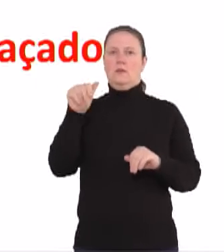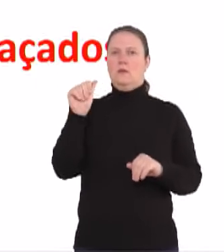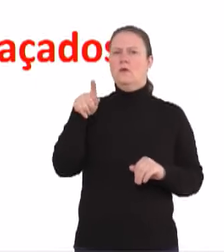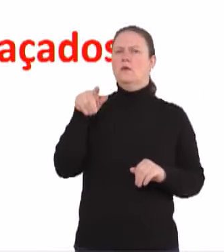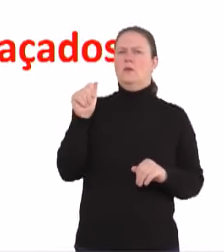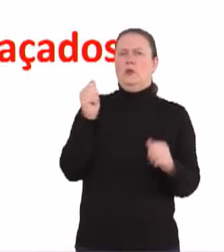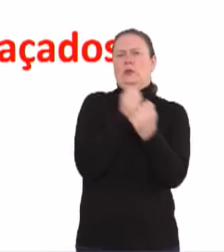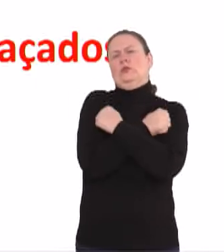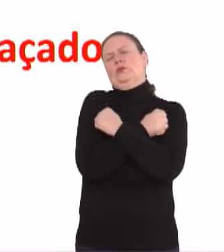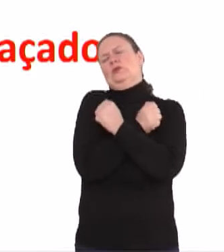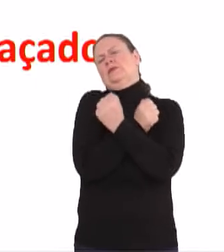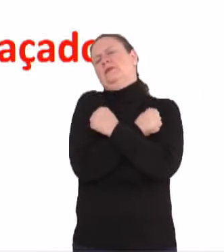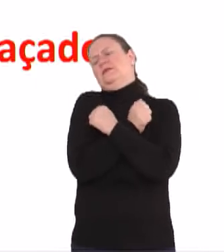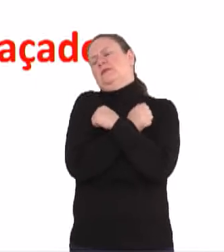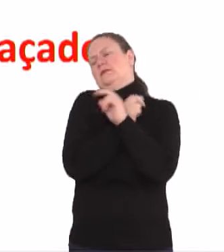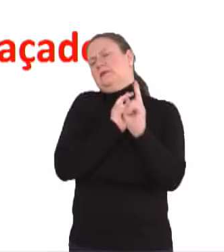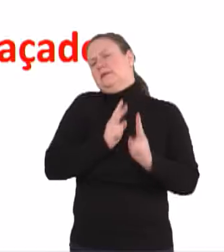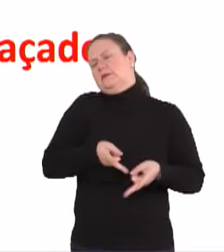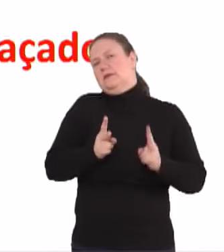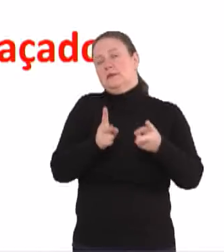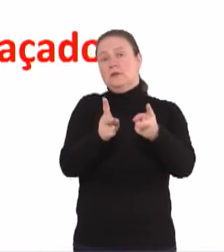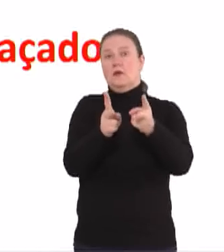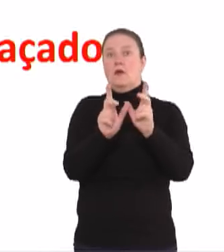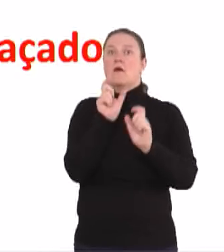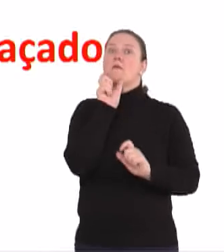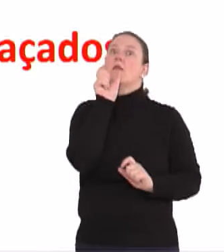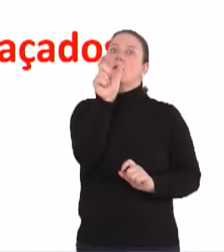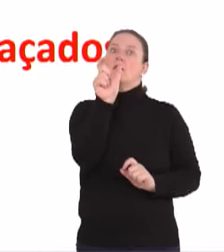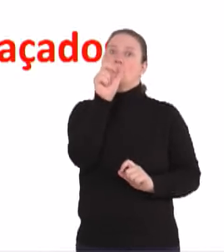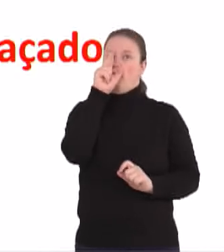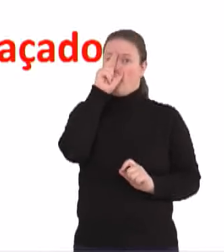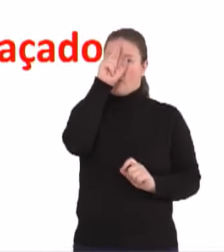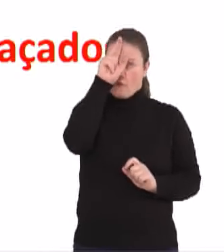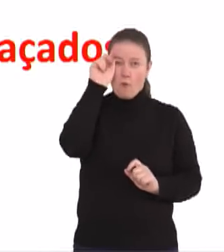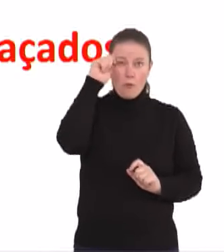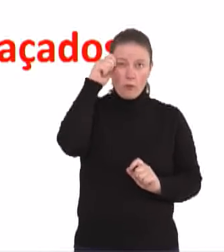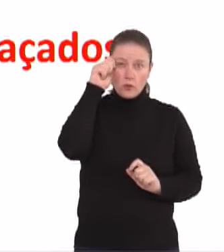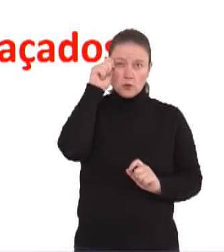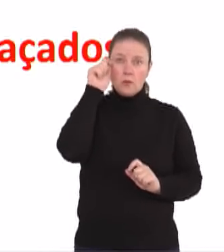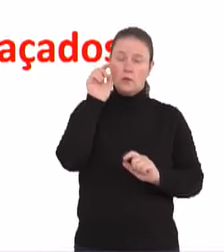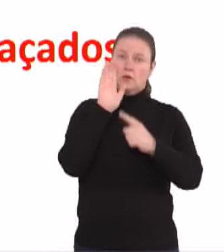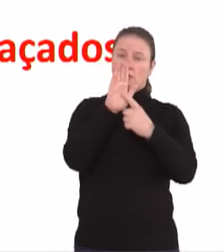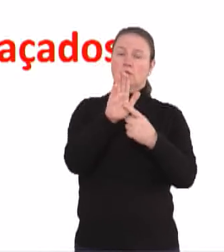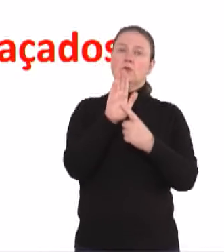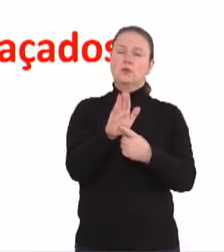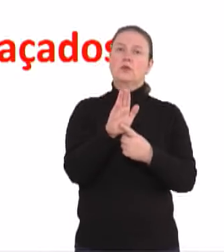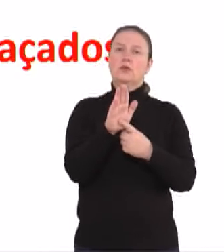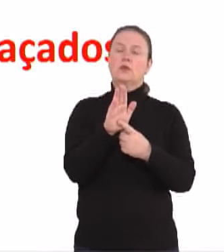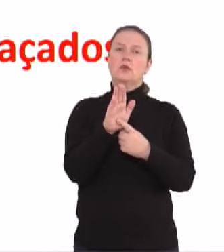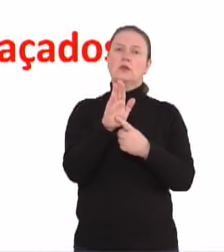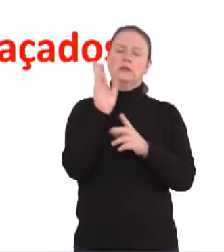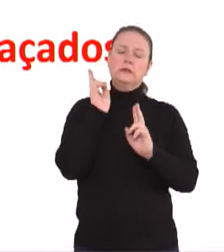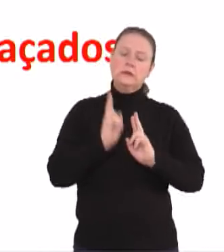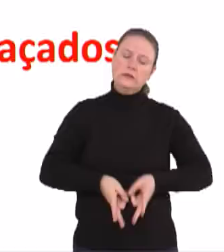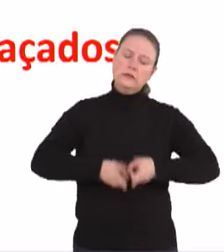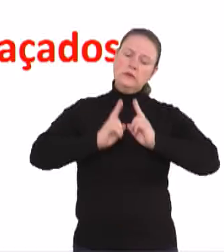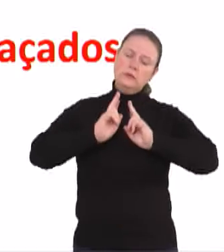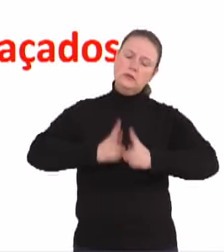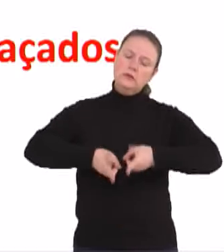perpétuo abraço de amantes, a palavra em destaque significa que Rangi e Papa ficariam para